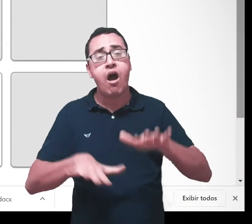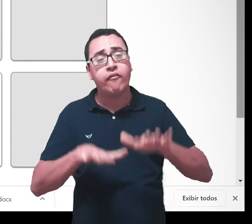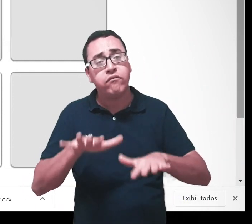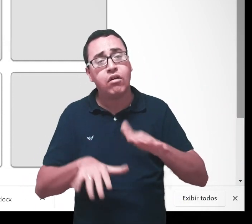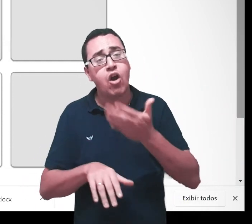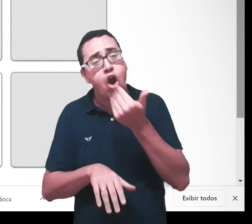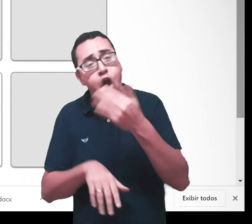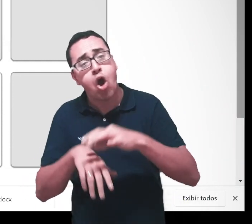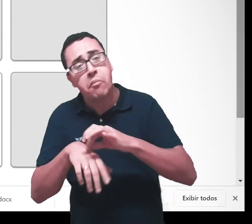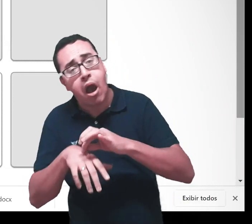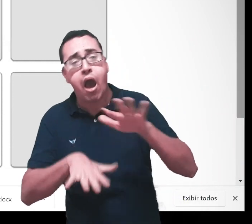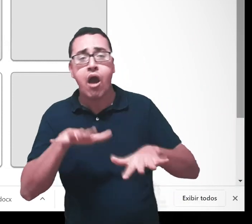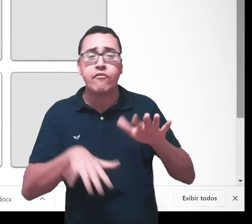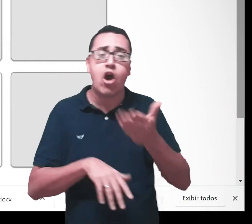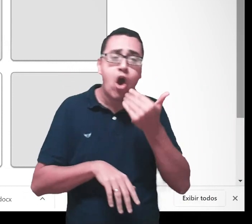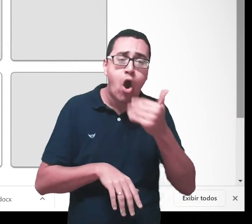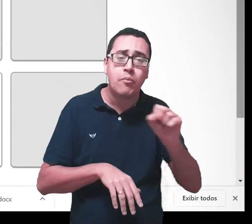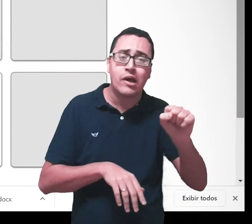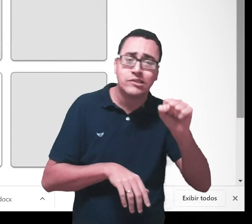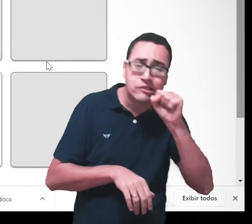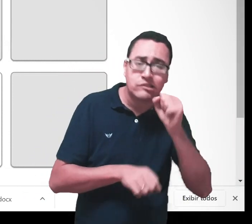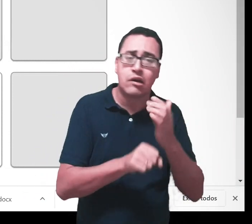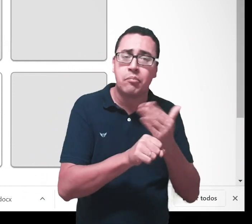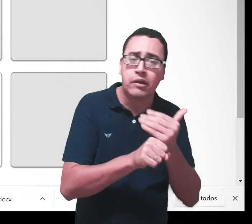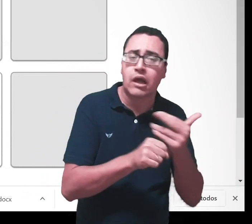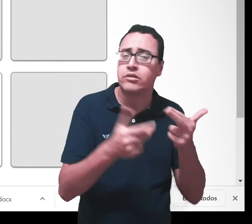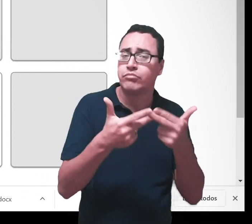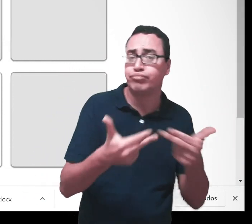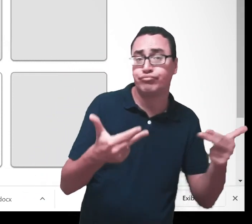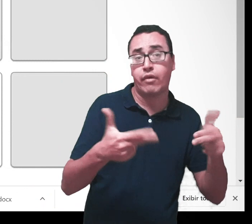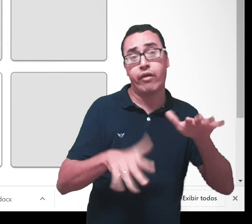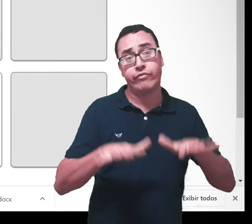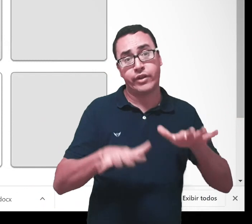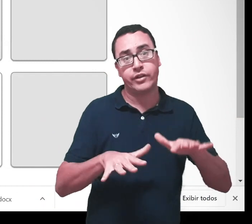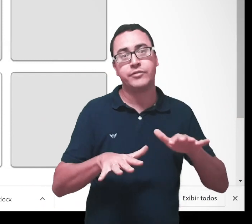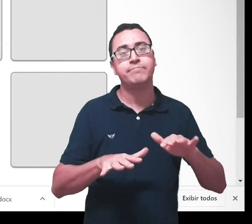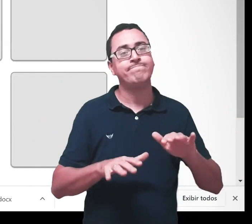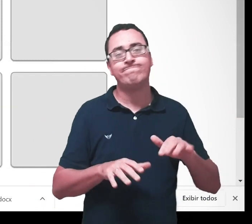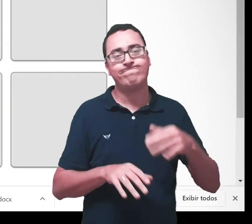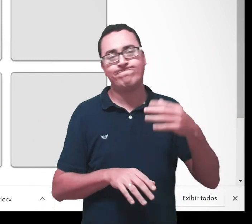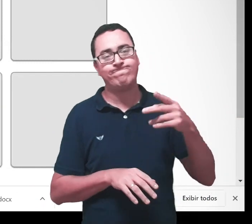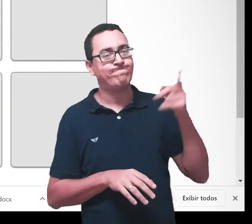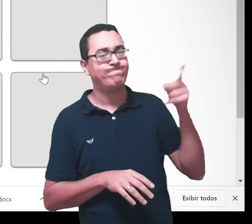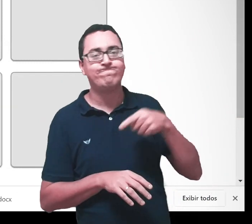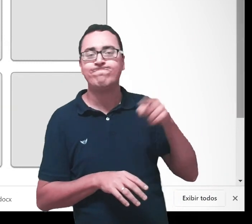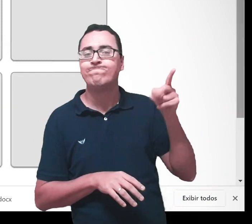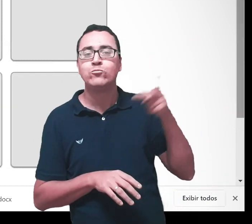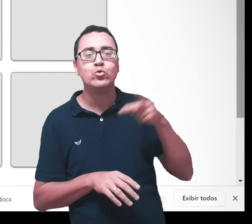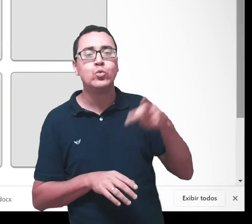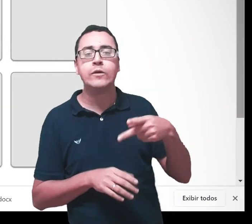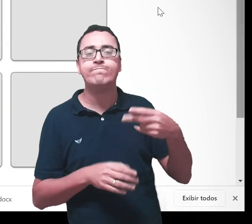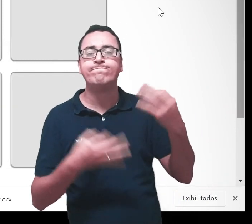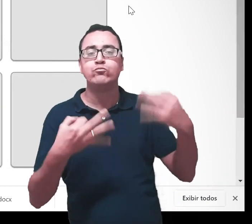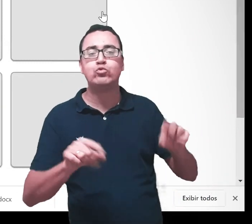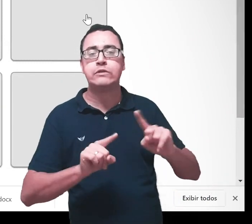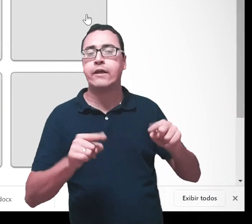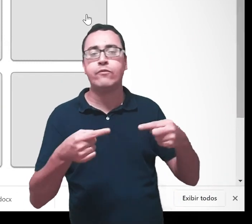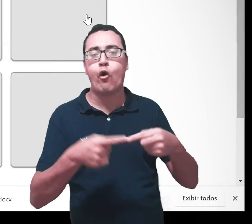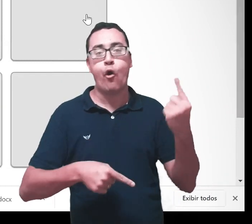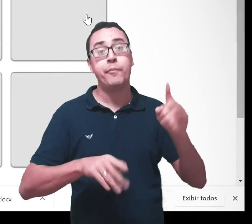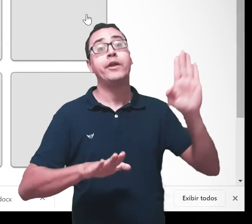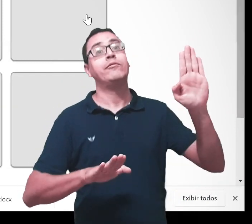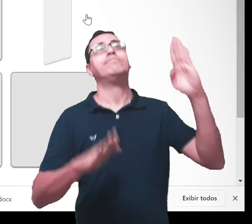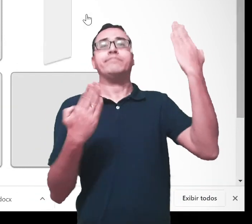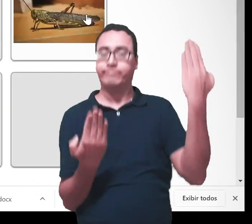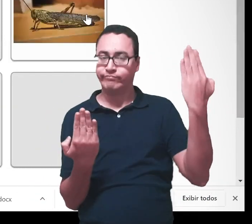às vezes come legumes, né? Então, vamos lá. Não deu certo, então fechou.